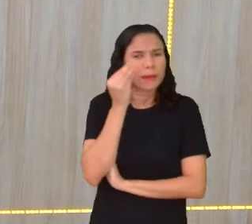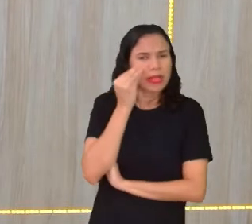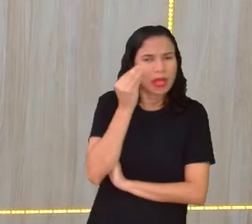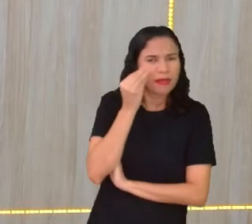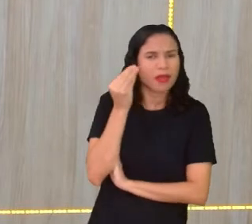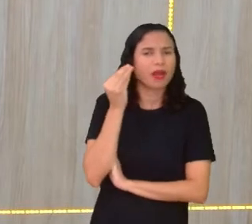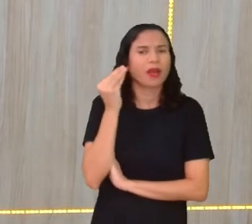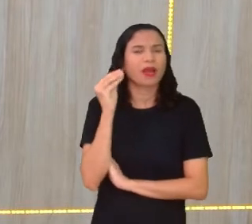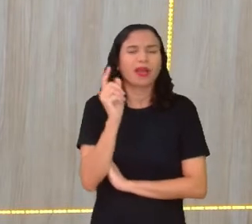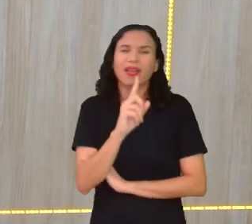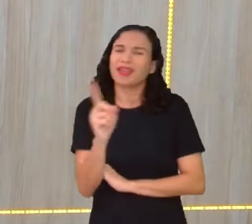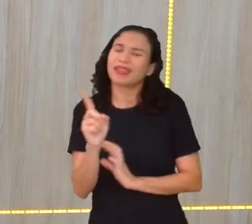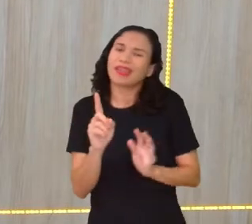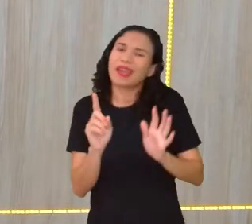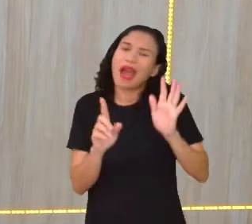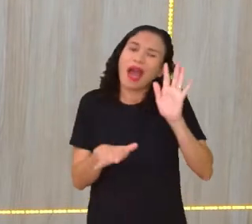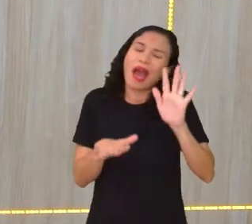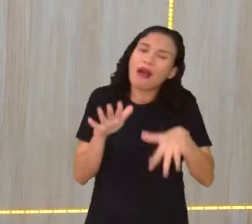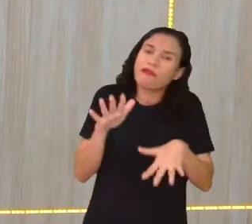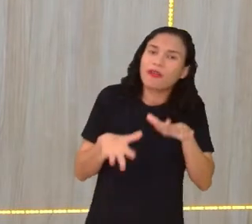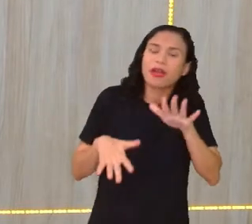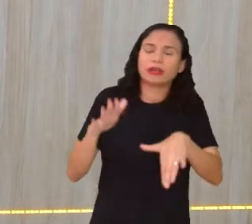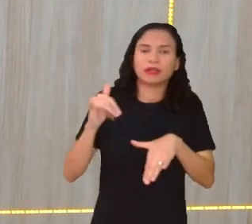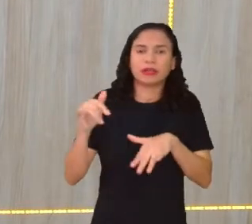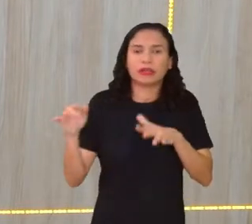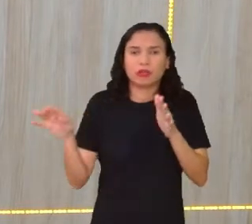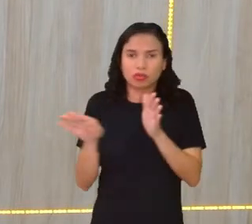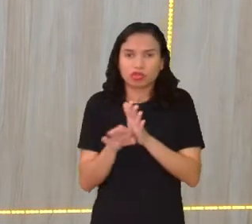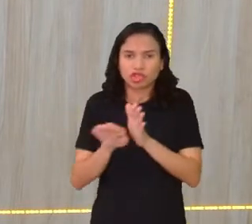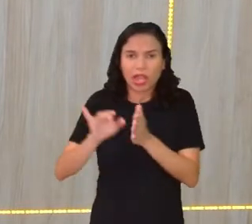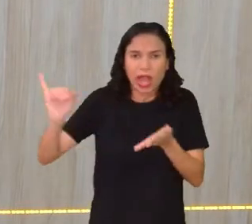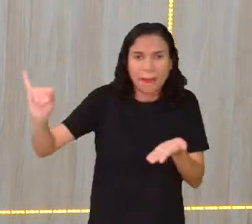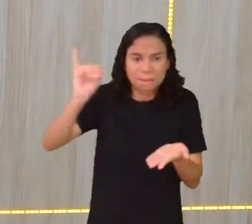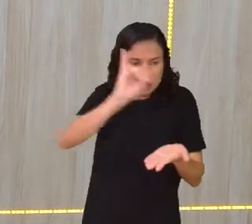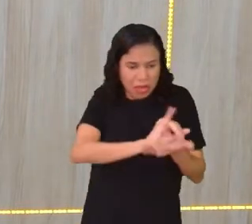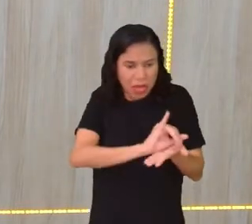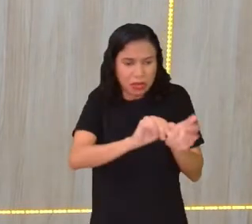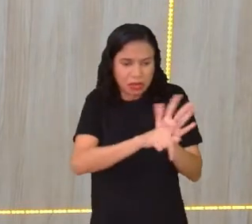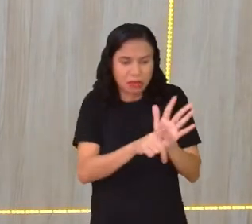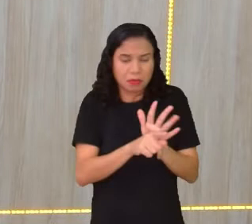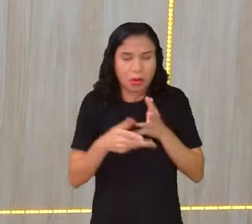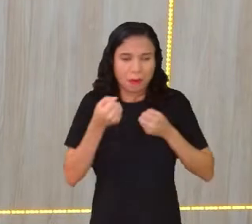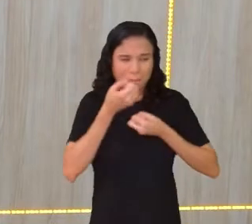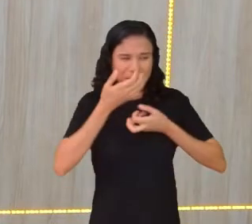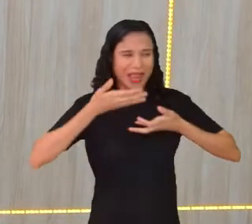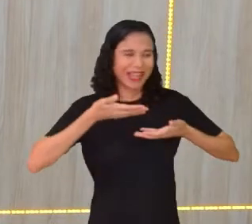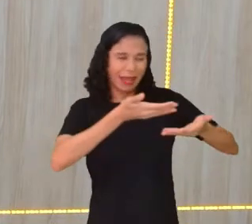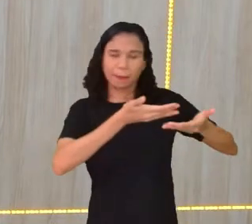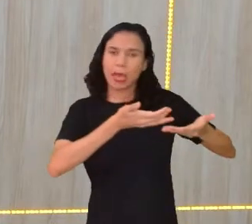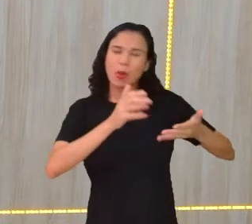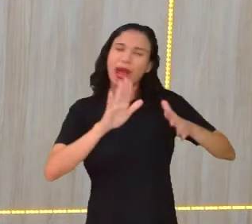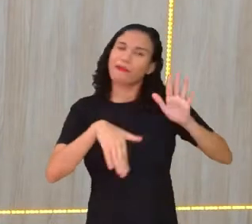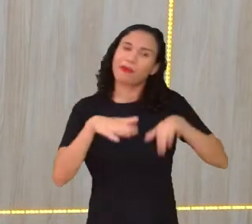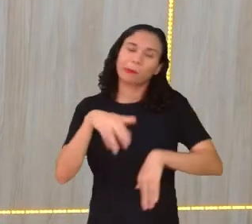que nem sempre quando esses imigrantes chegam em outros territórios, eles são bem recebidos, né,